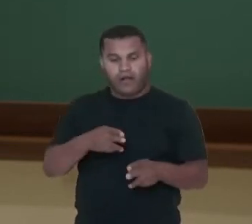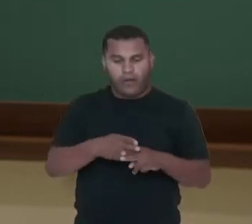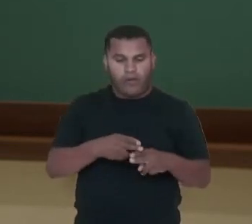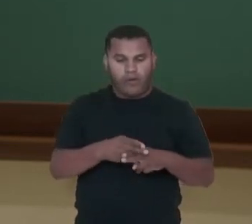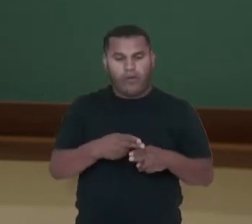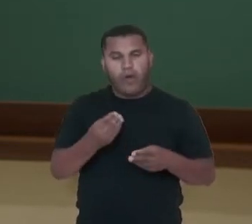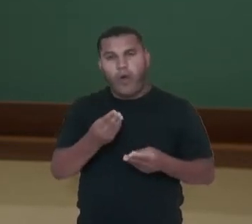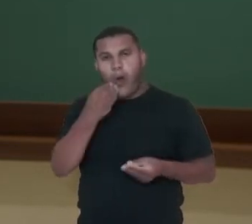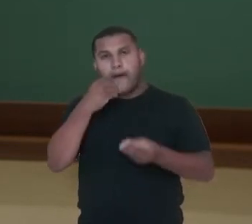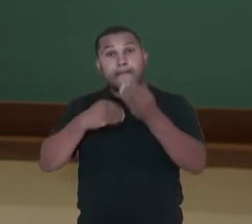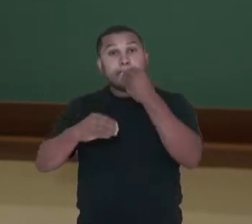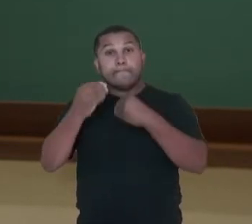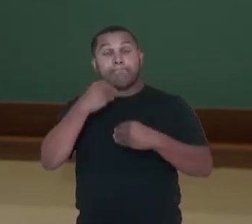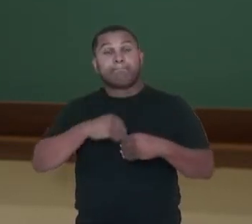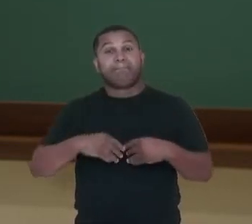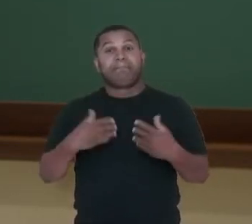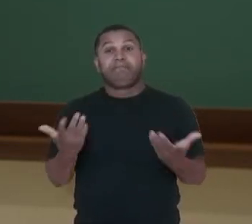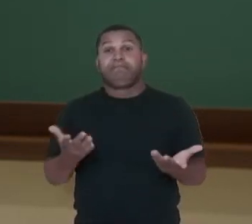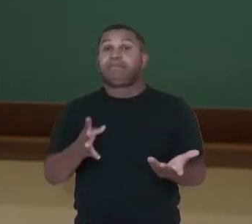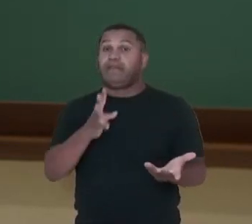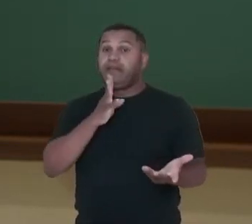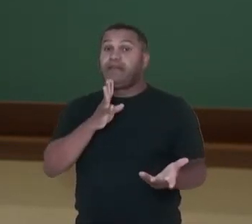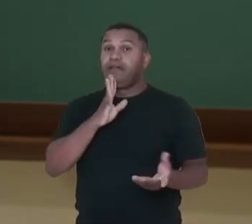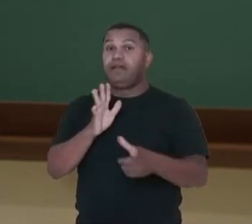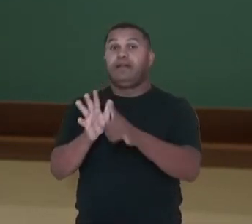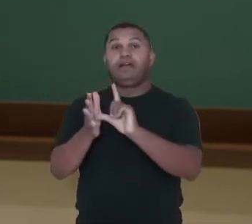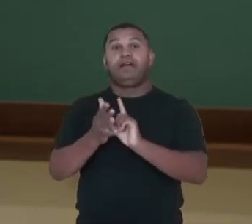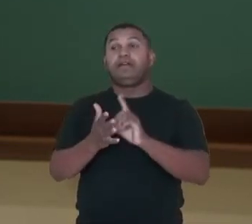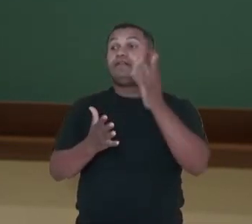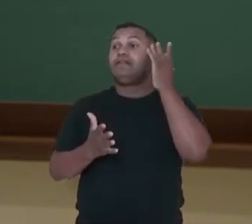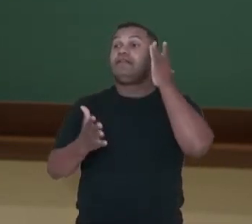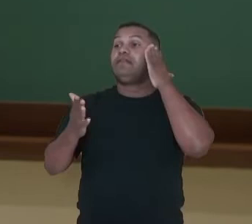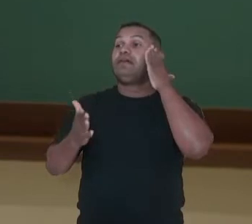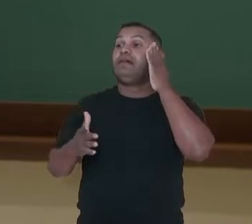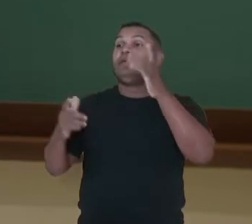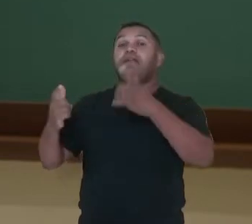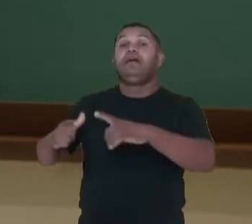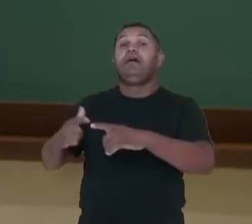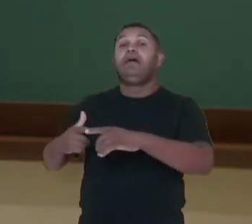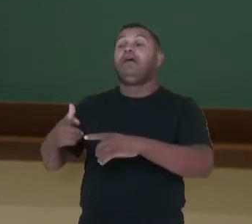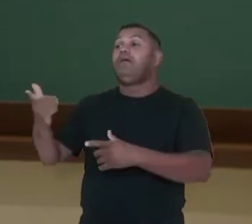a procedência daquela carne, porque aquela carne pode estar sendo ali um